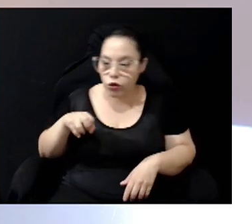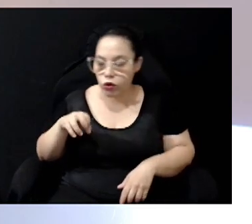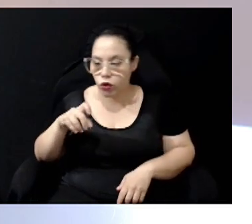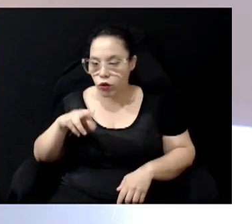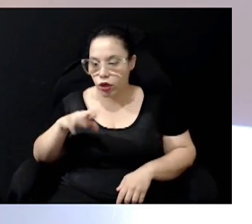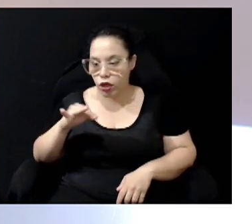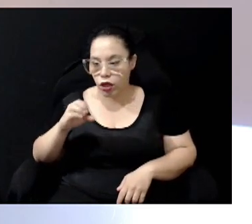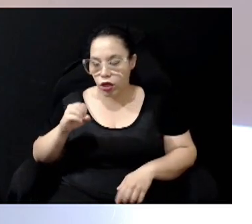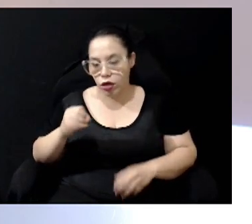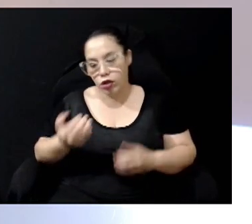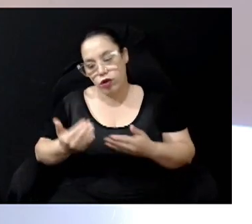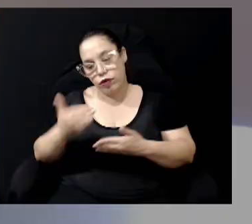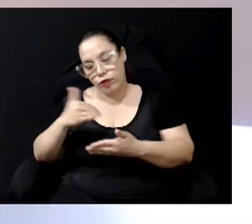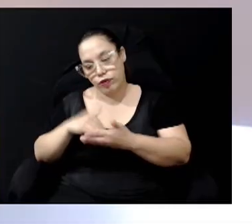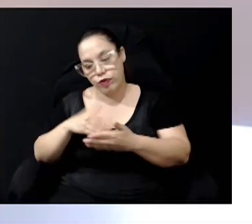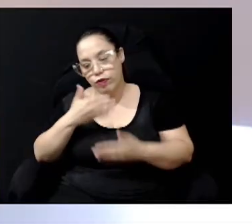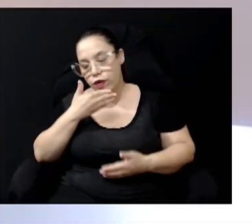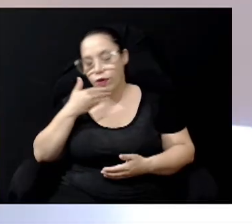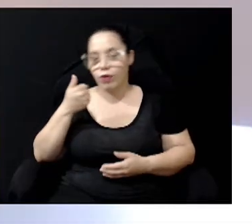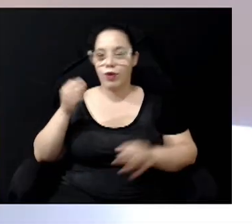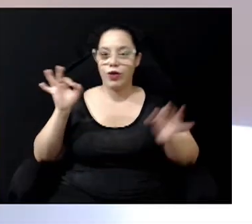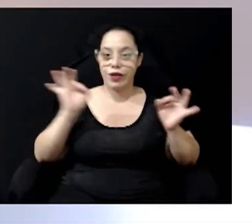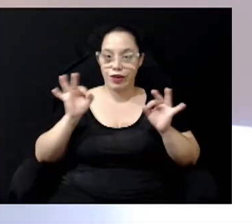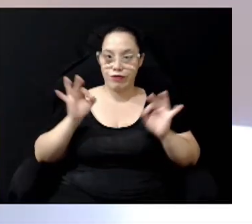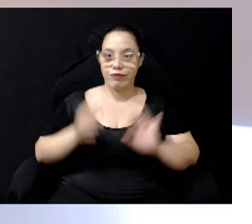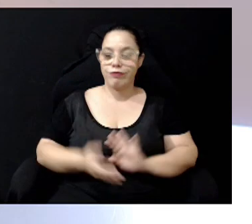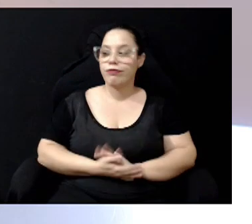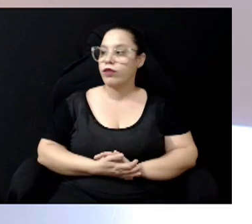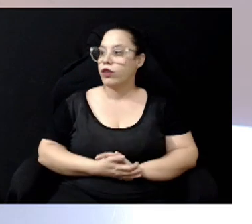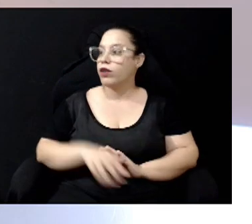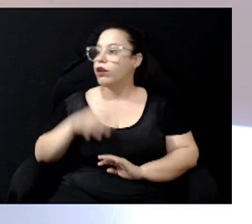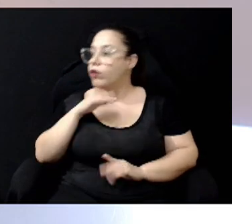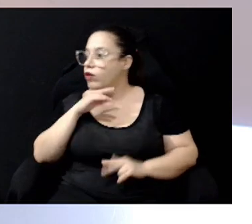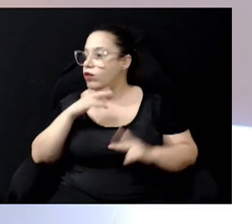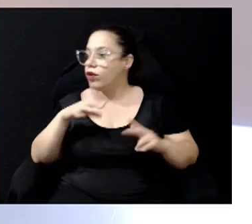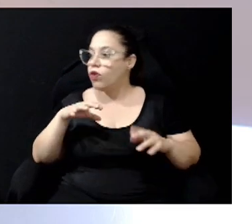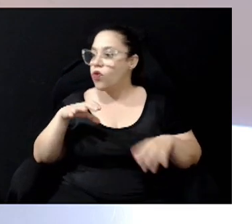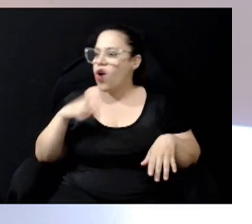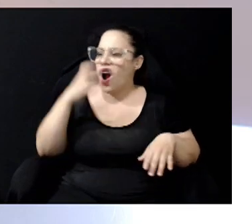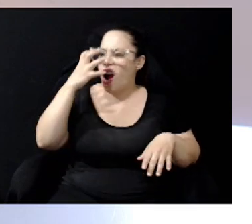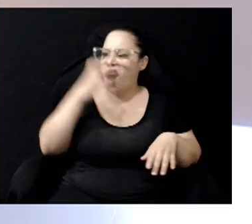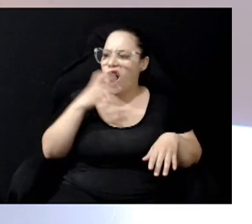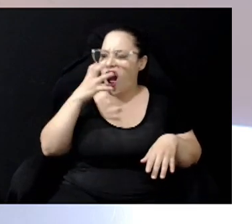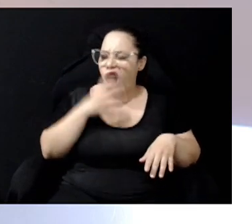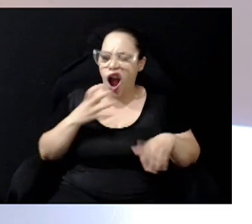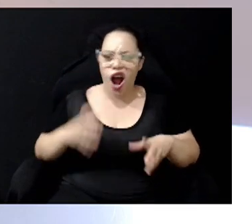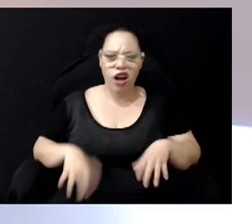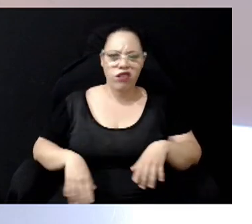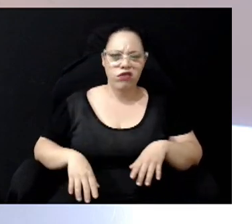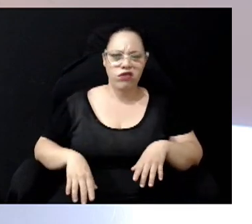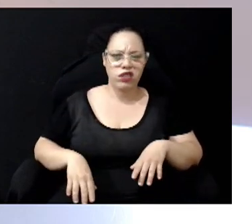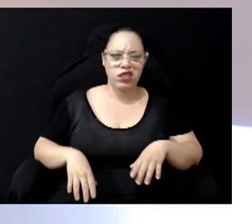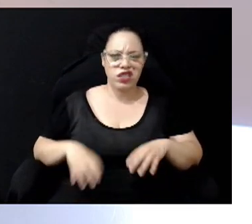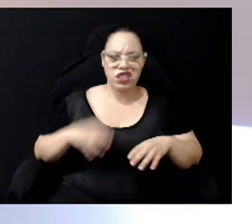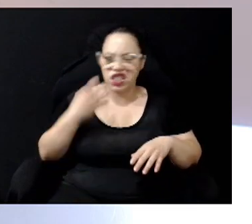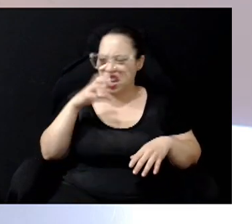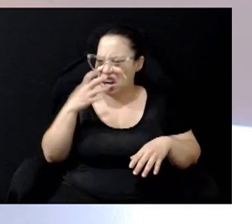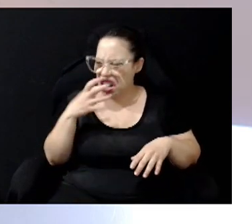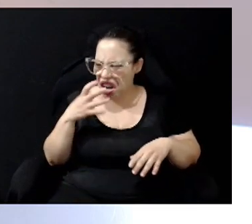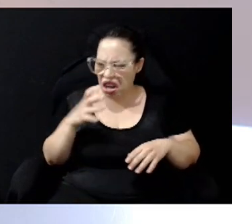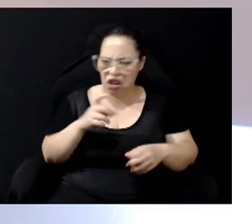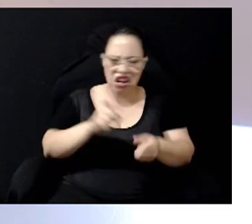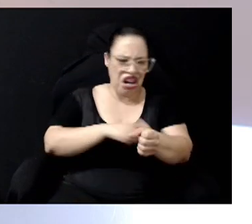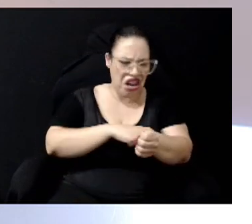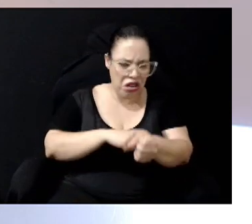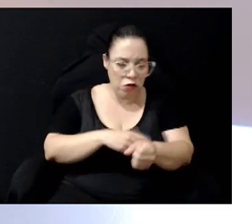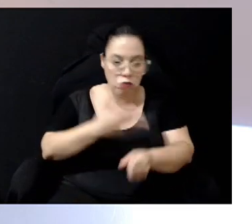os animais melhoraram bastante. Animais que são muito agressivos ou arredios, Sim. assim, eles passam a melhorar